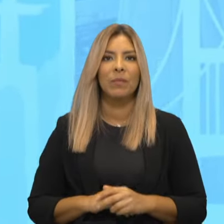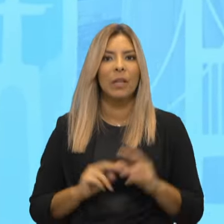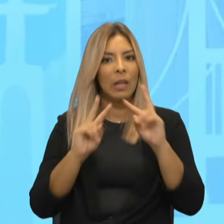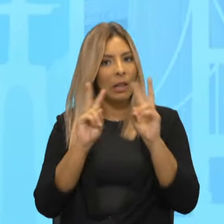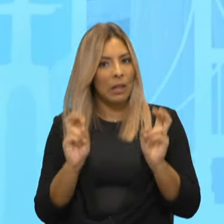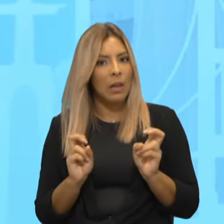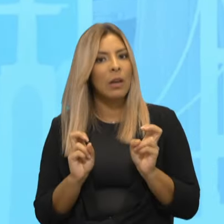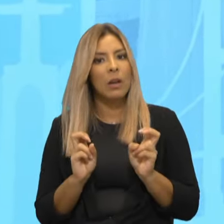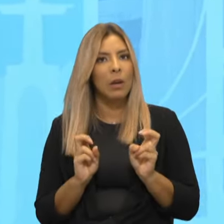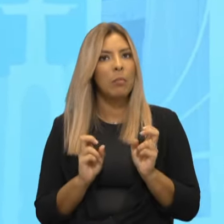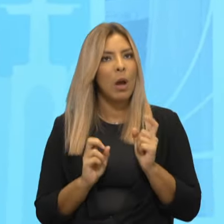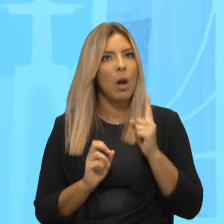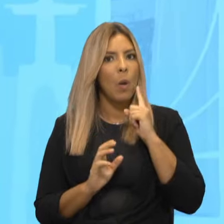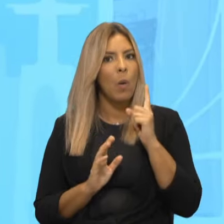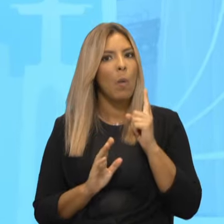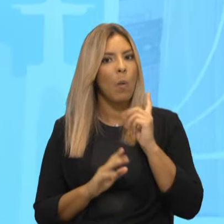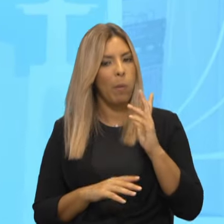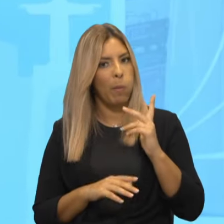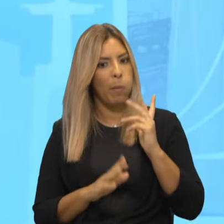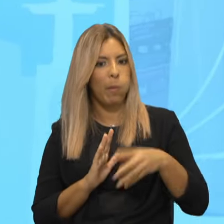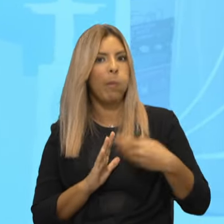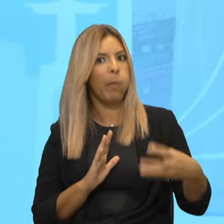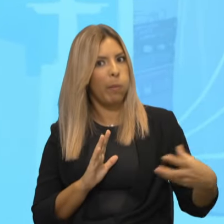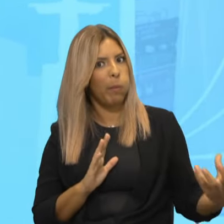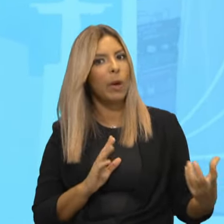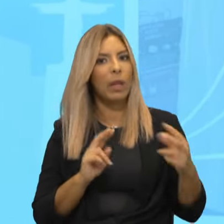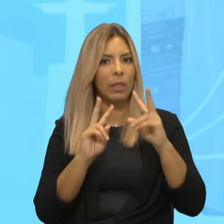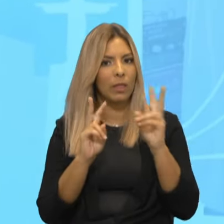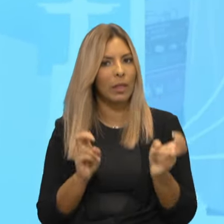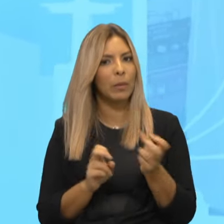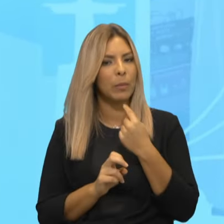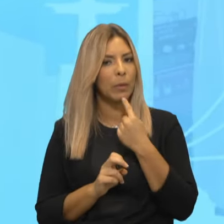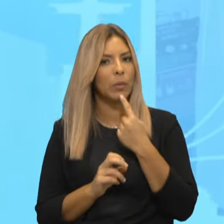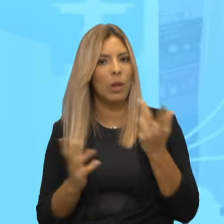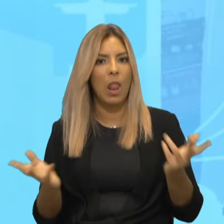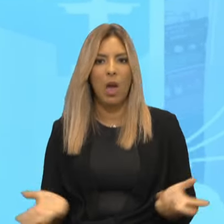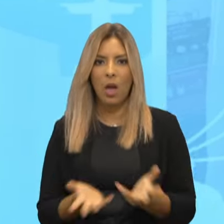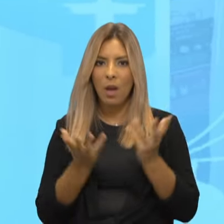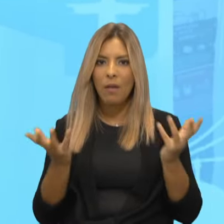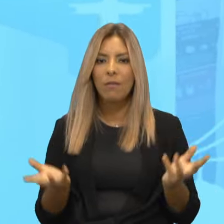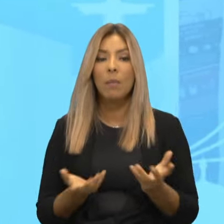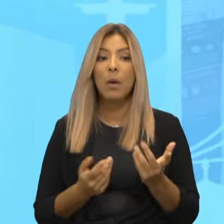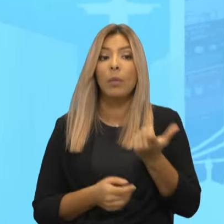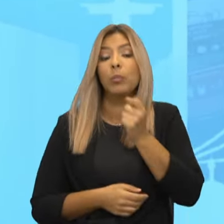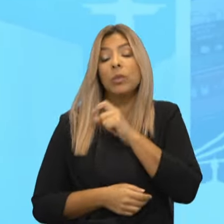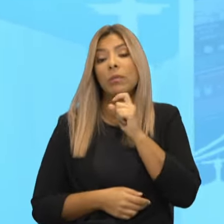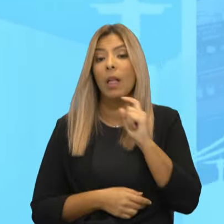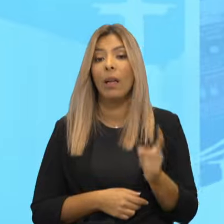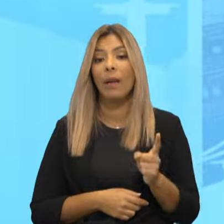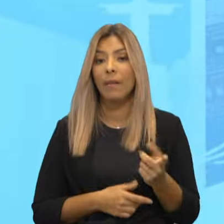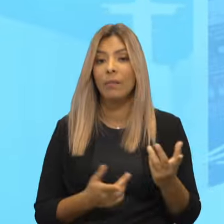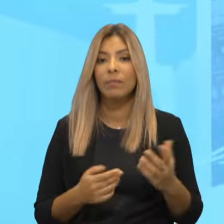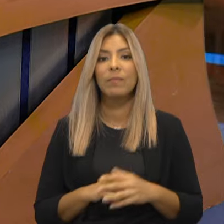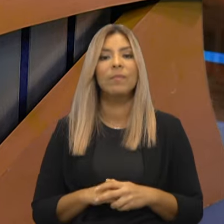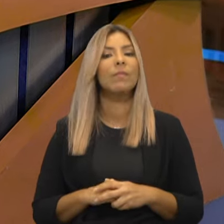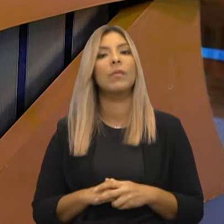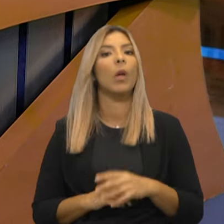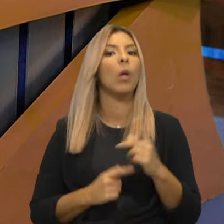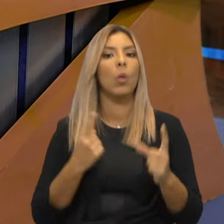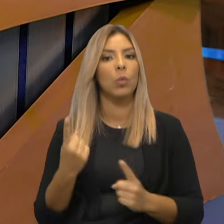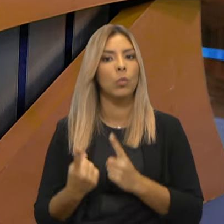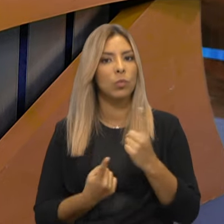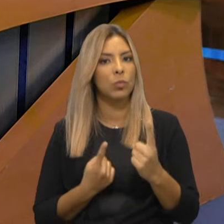aqui muito tempo a falar sobre ele, abordámo-lo de forma muito superficial, mas foi possível. Acho que ficaram aqui pontos que